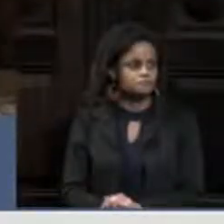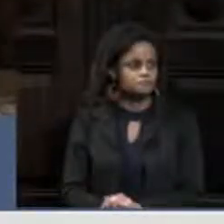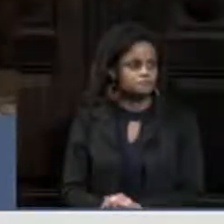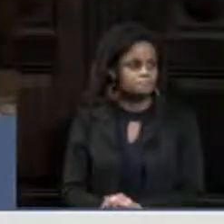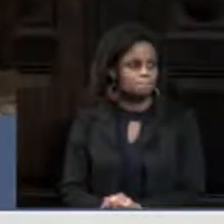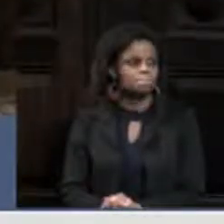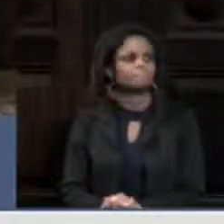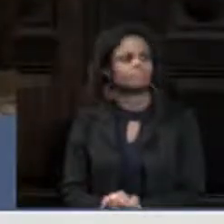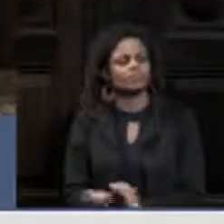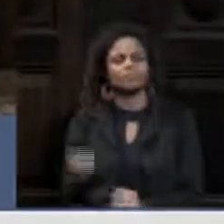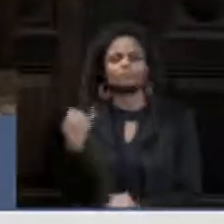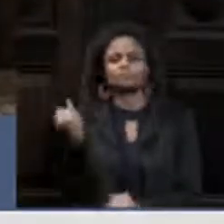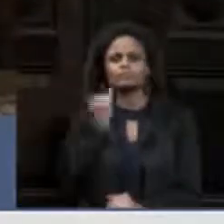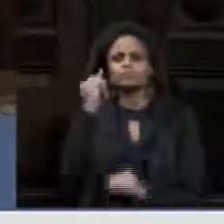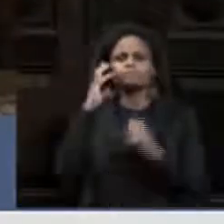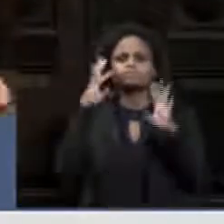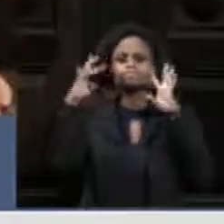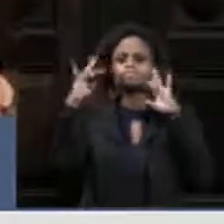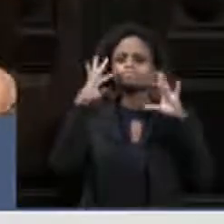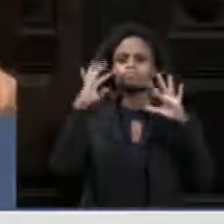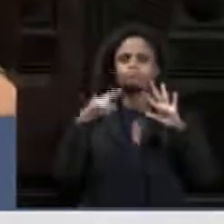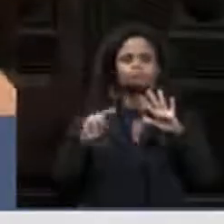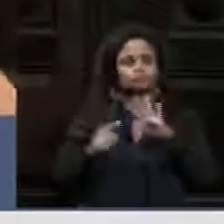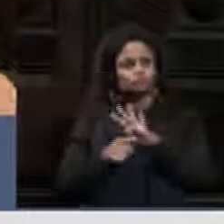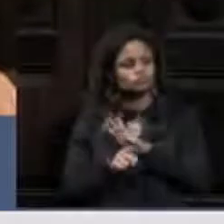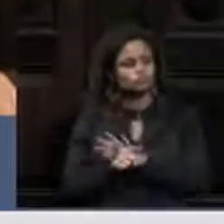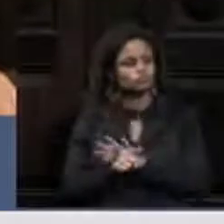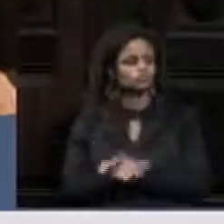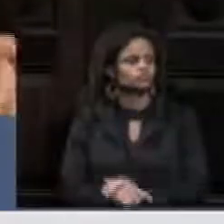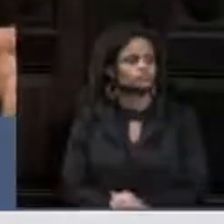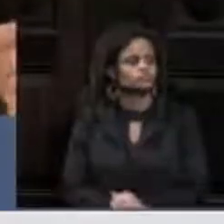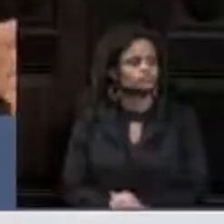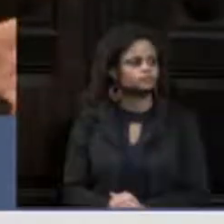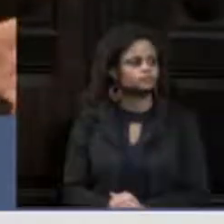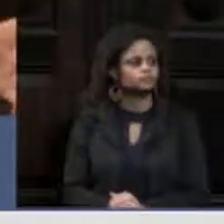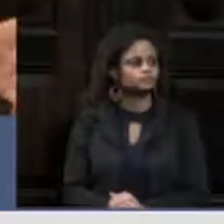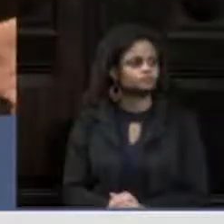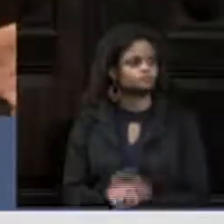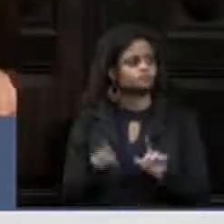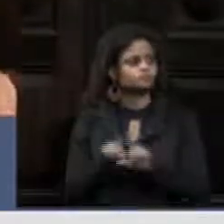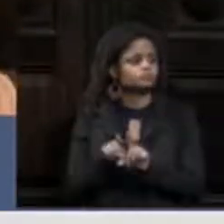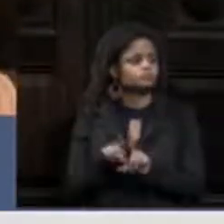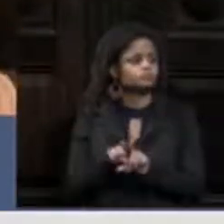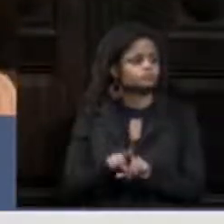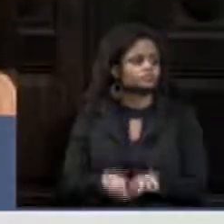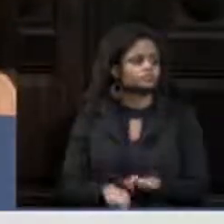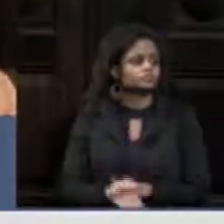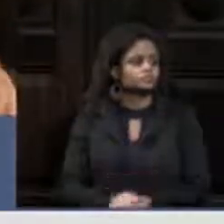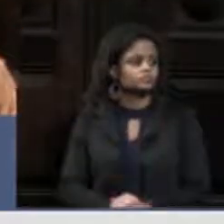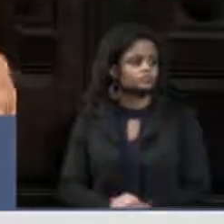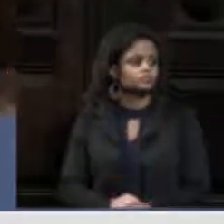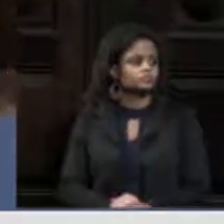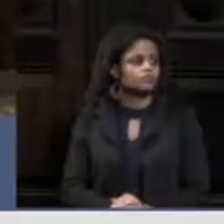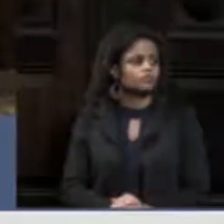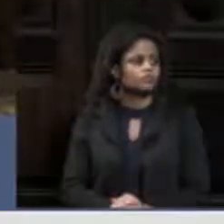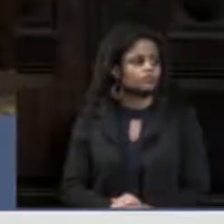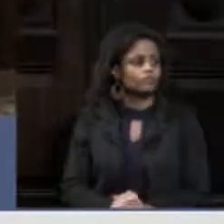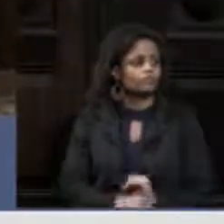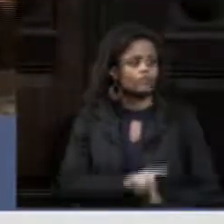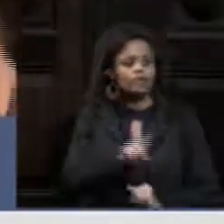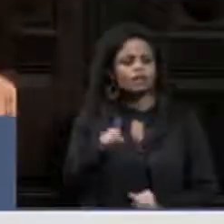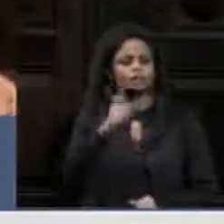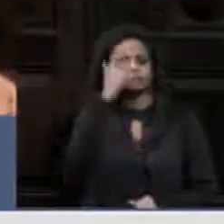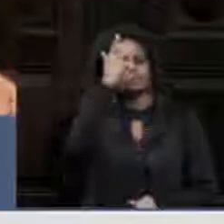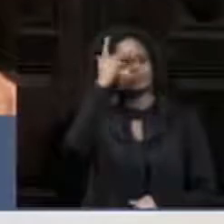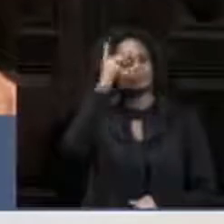uma reflexão profunda sobre tudo isso, e também que aqueles que